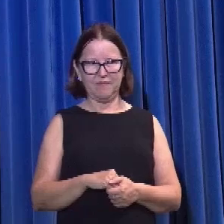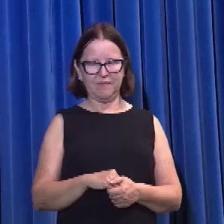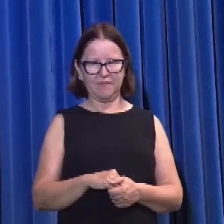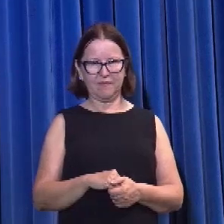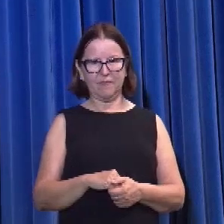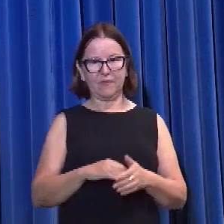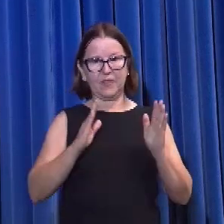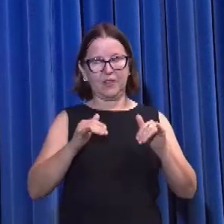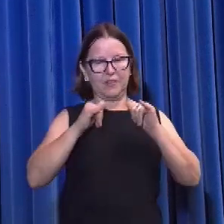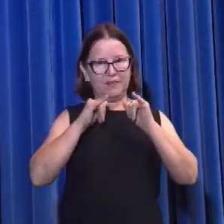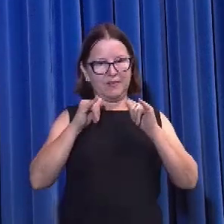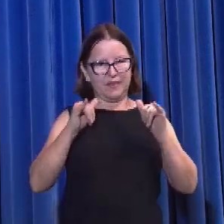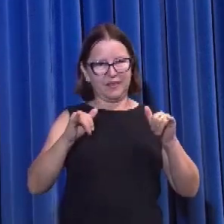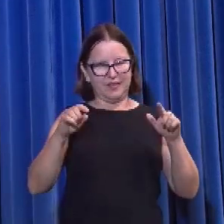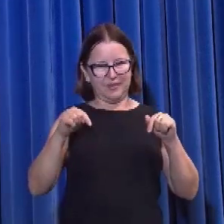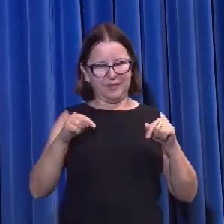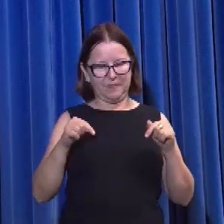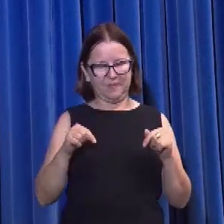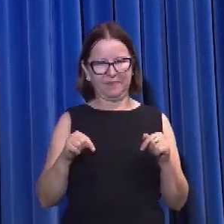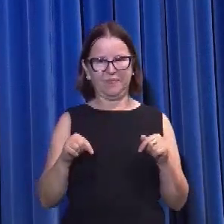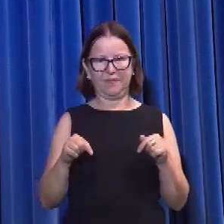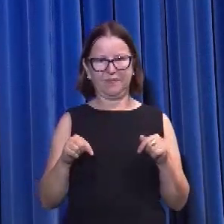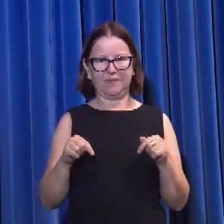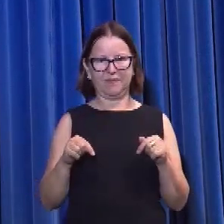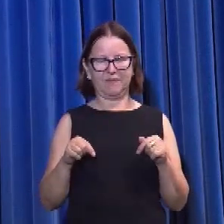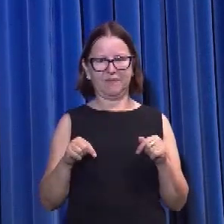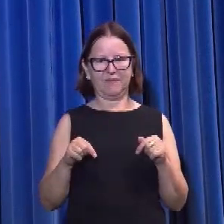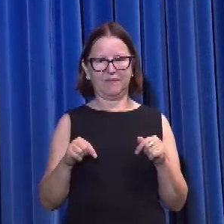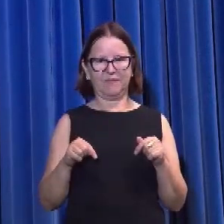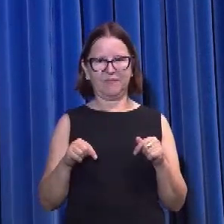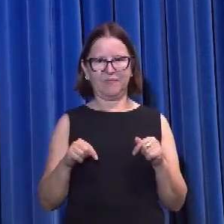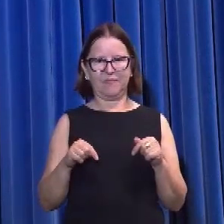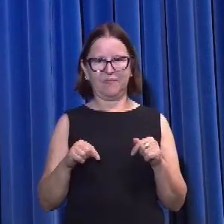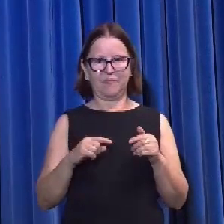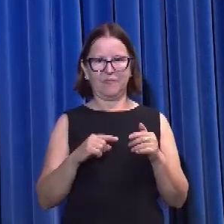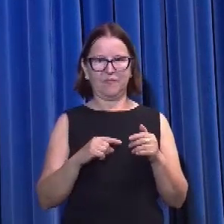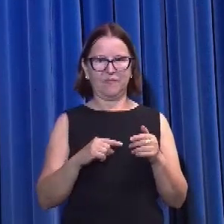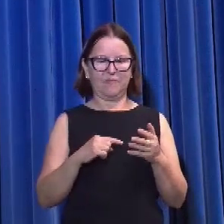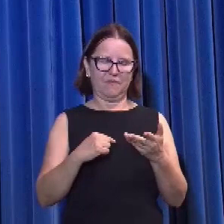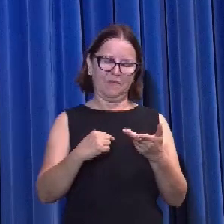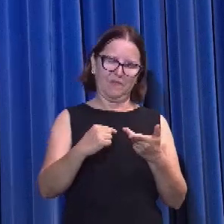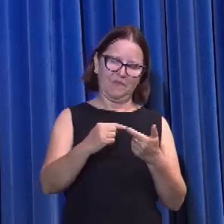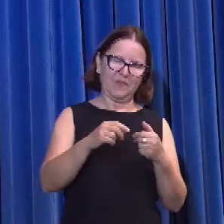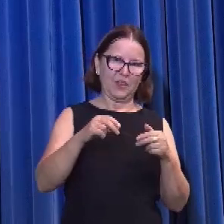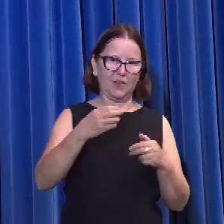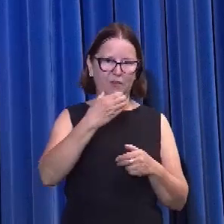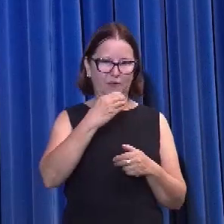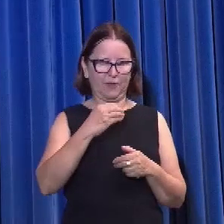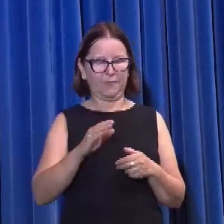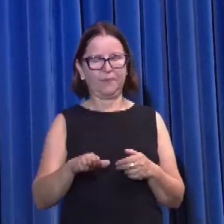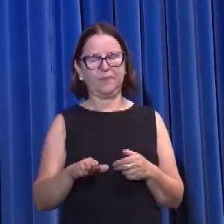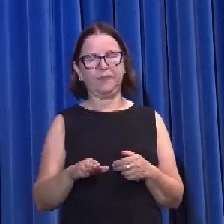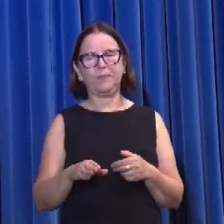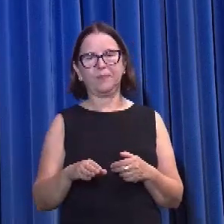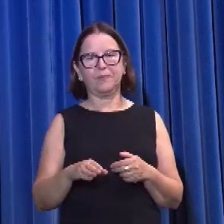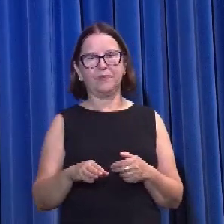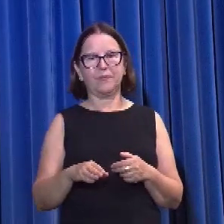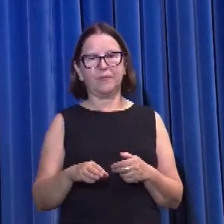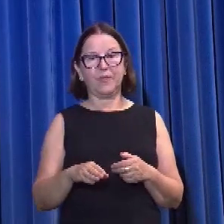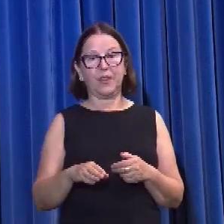Já falei aqui em outra ocasião os vários tipos de fruto. Eu vou só citar assim. Nós temos os frutos